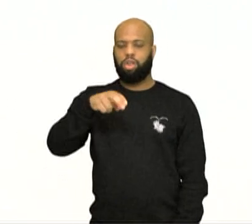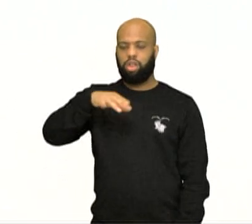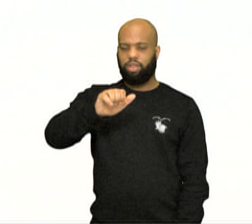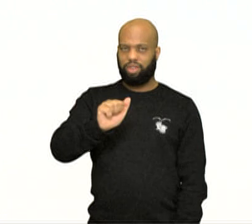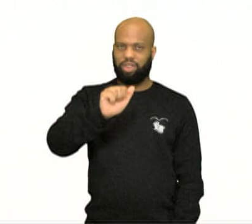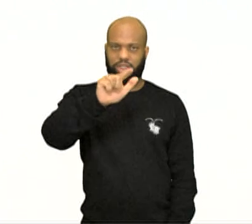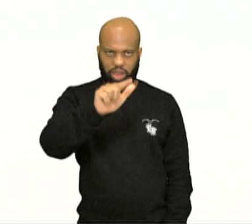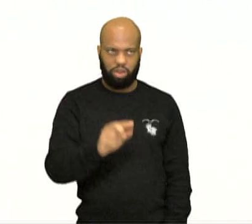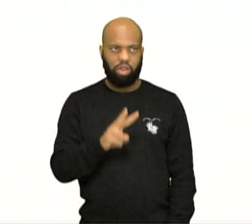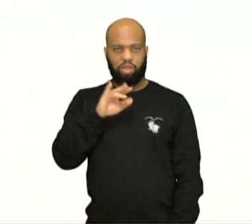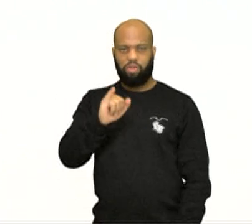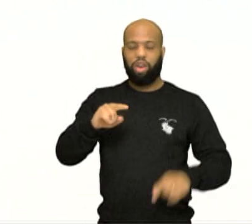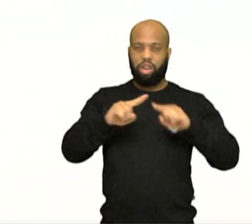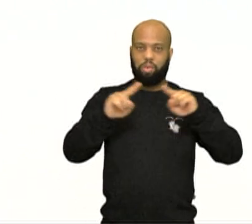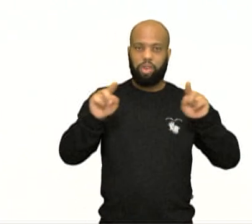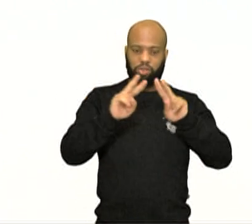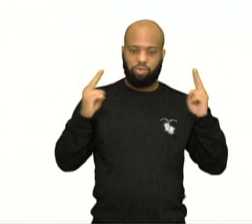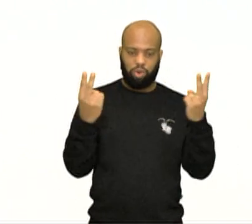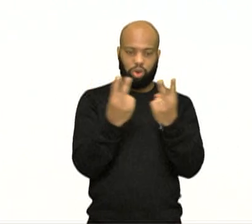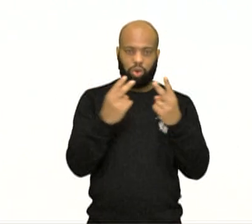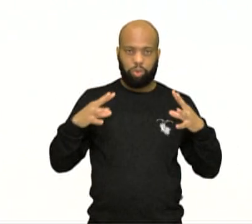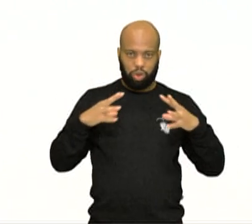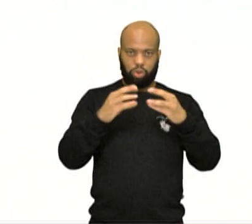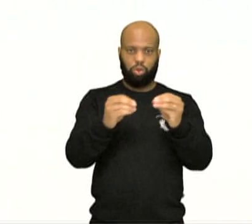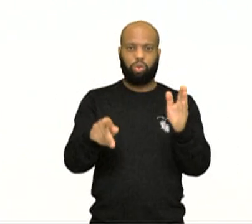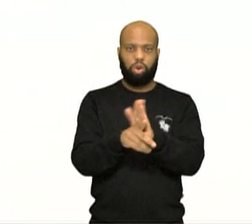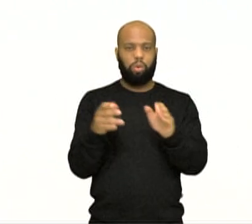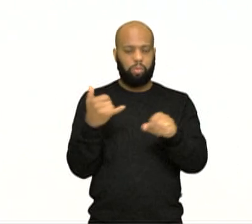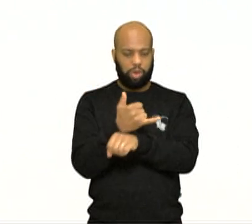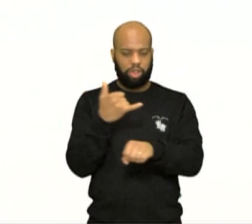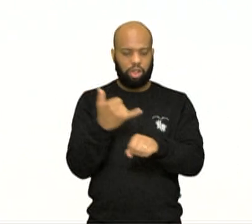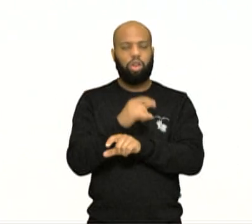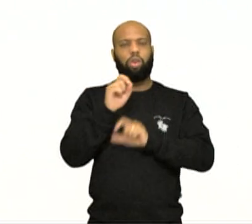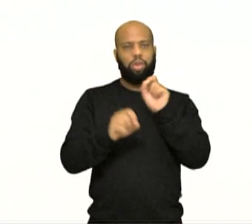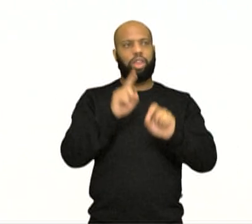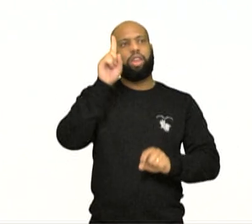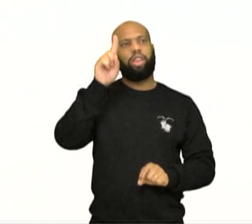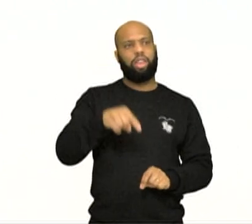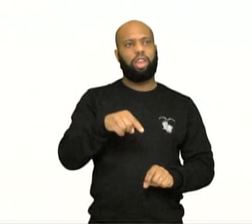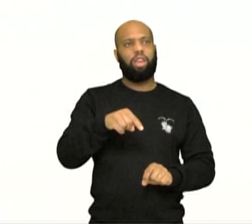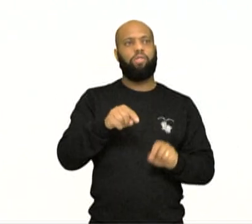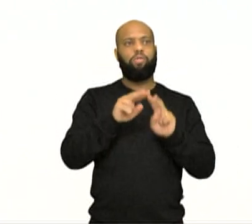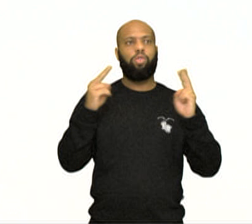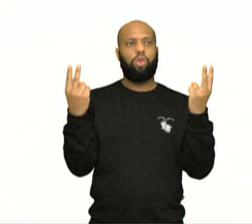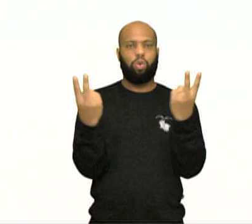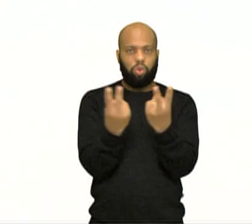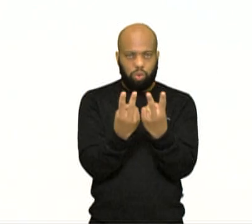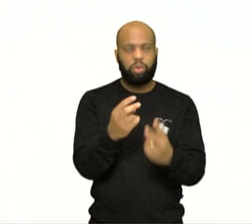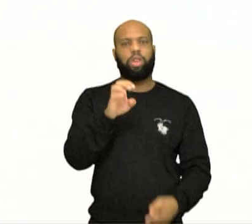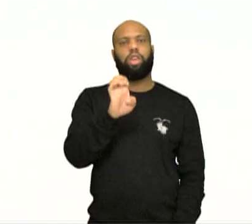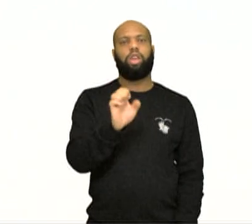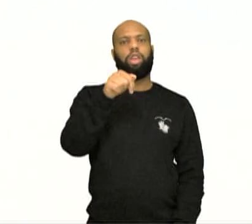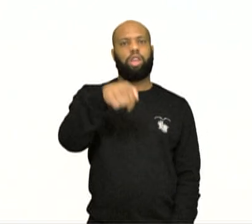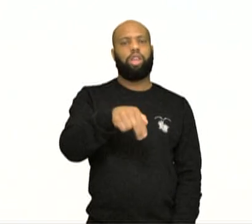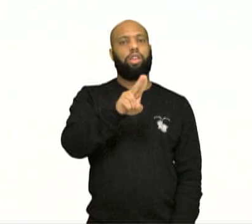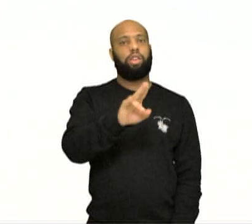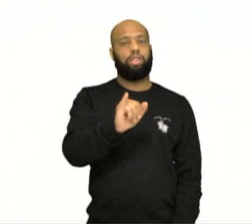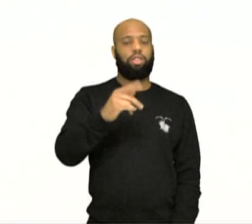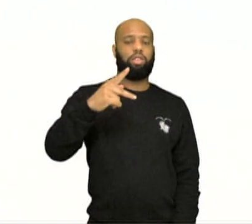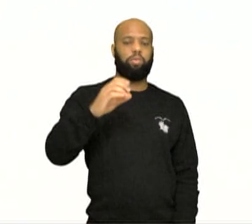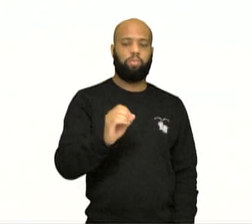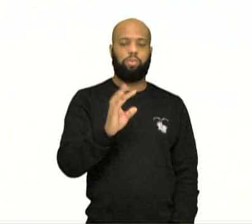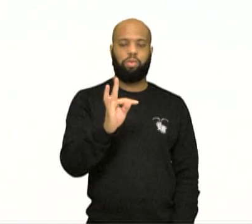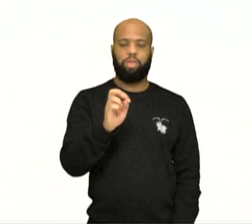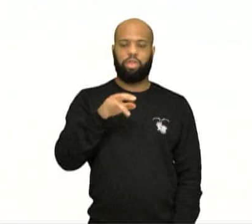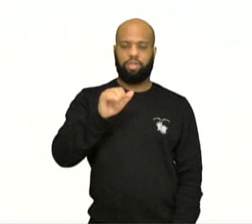equipotencial, mas o volume todo do metal vai se tornar uma superfície, um volume equipotencial. Então, todos os pontos